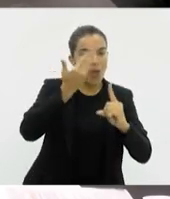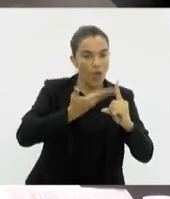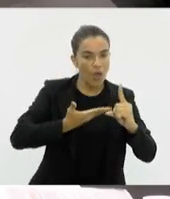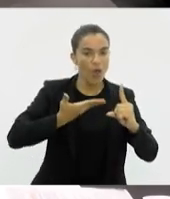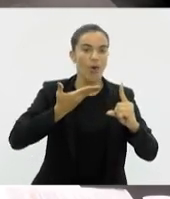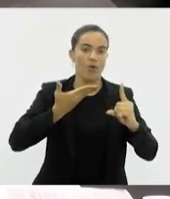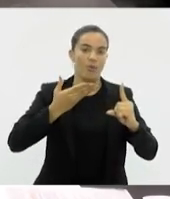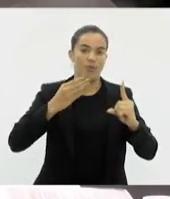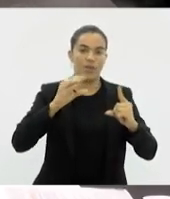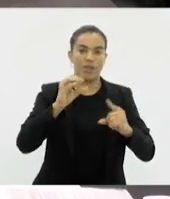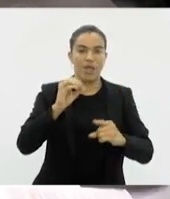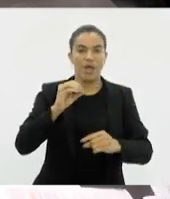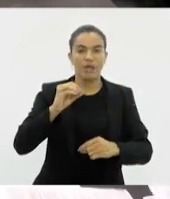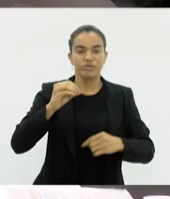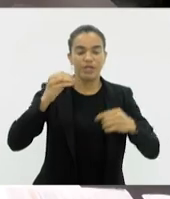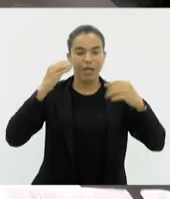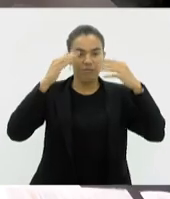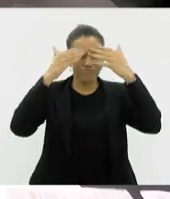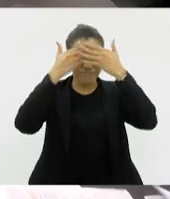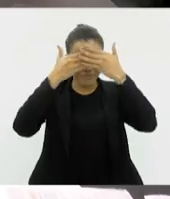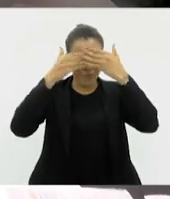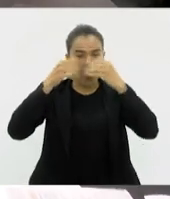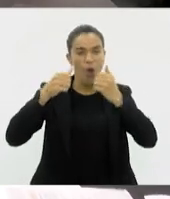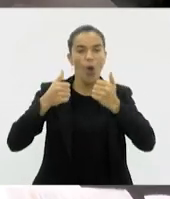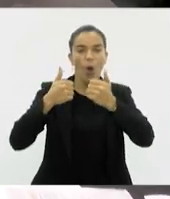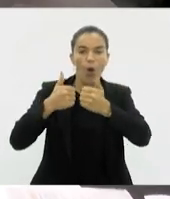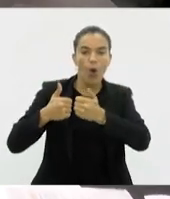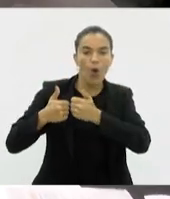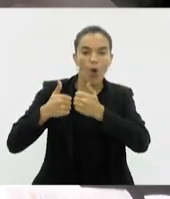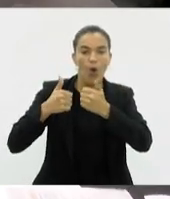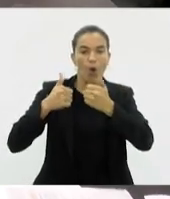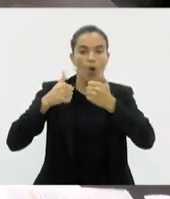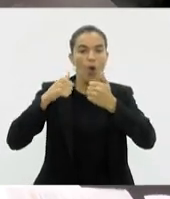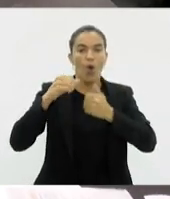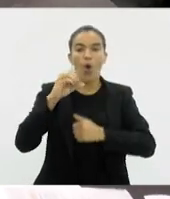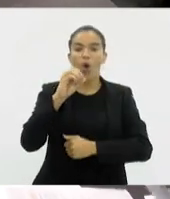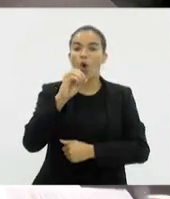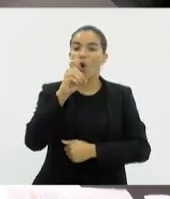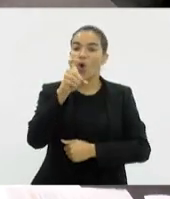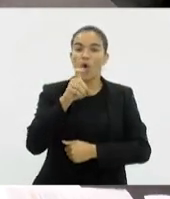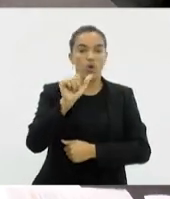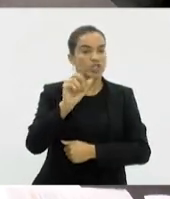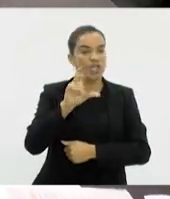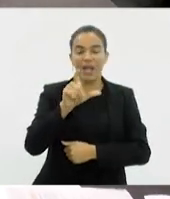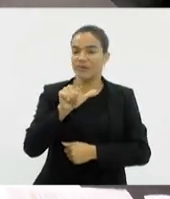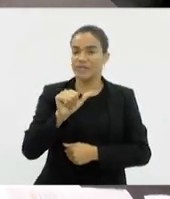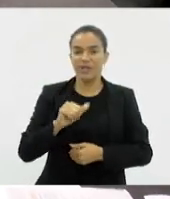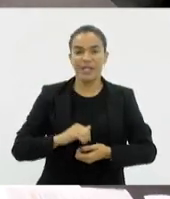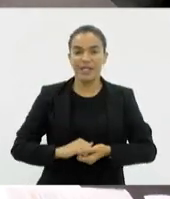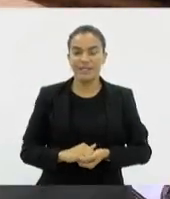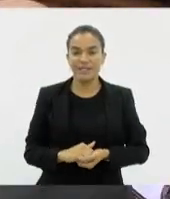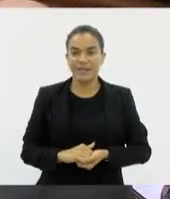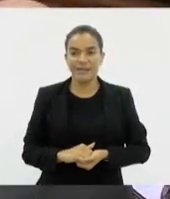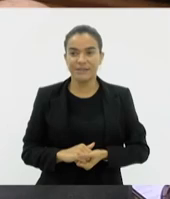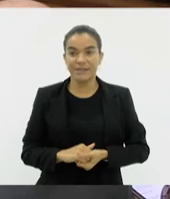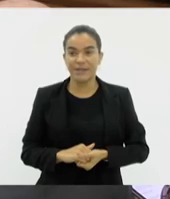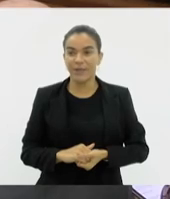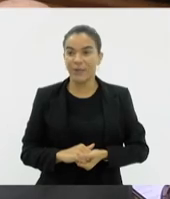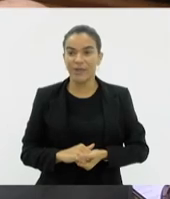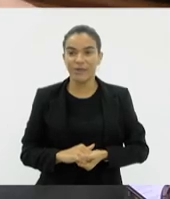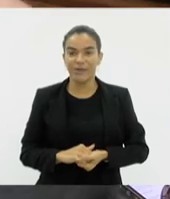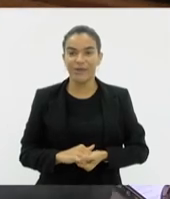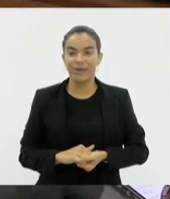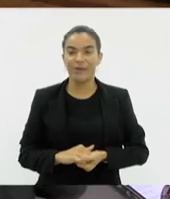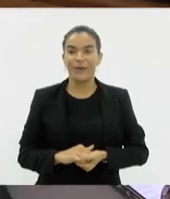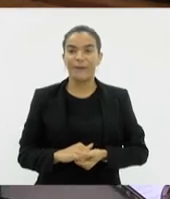Obrigado, deputado doutor Serginho. Passo, então, ao item 3 da pauta. Projeto de lei 4814 de 2021,